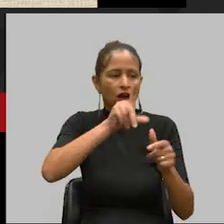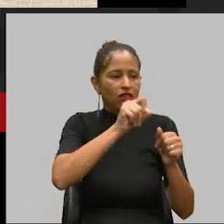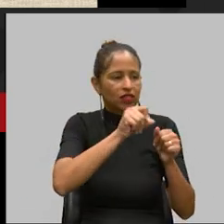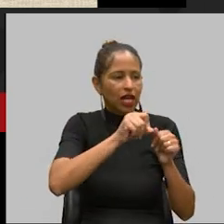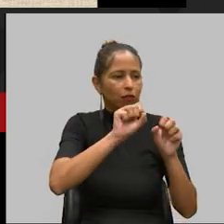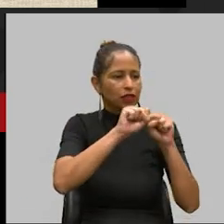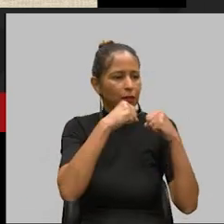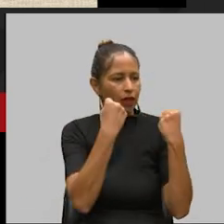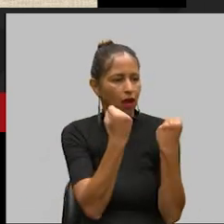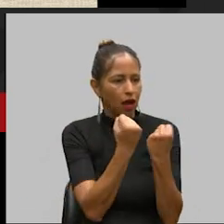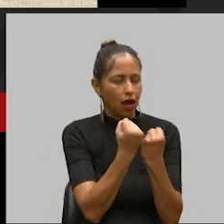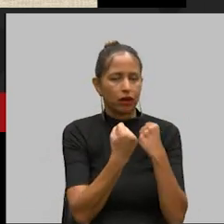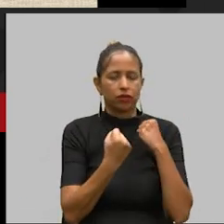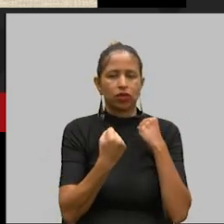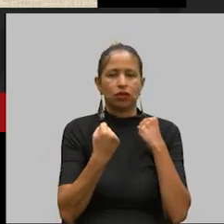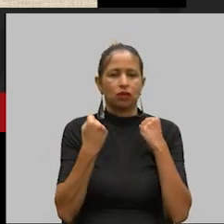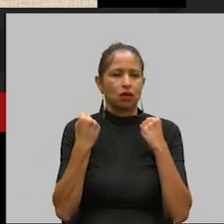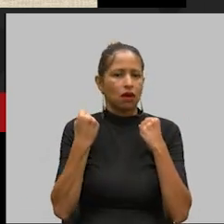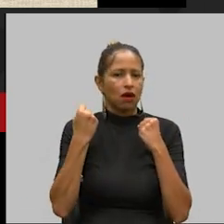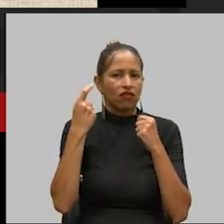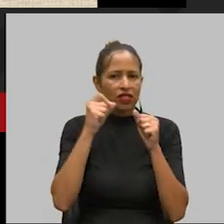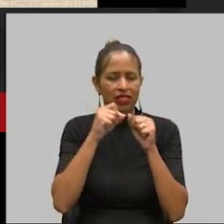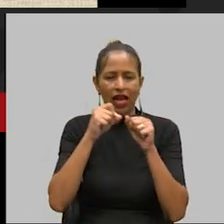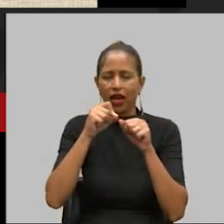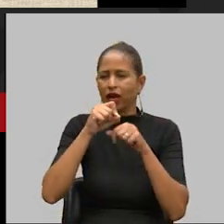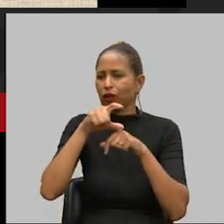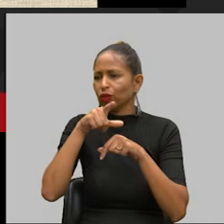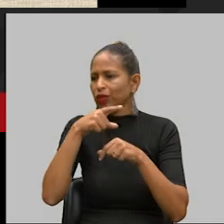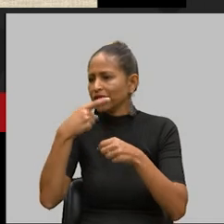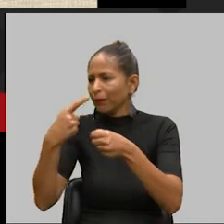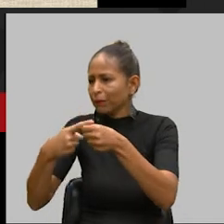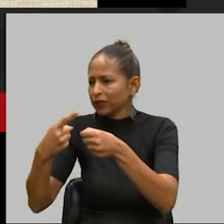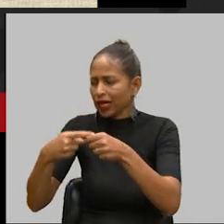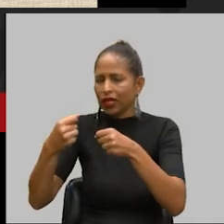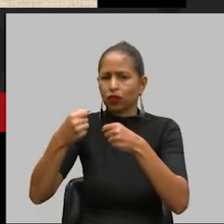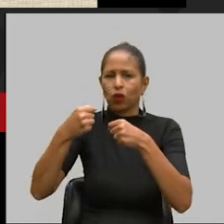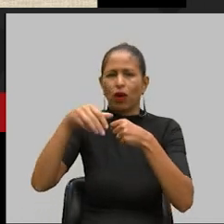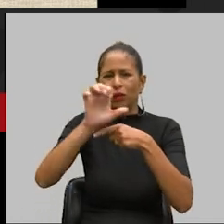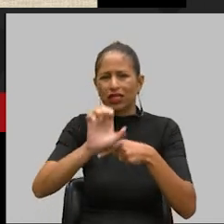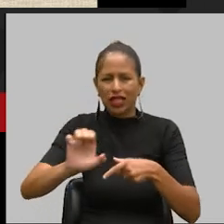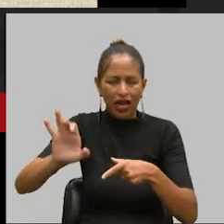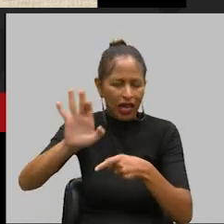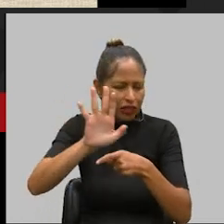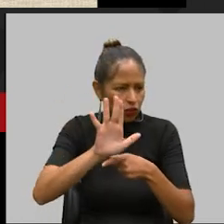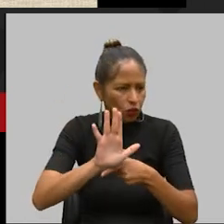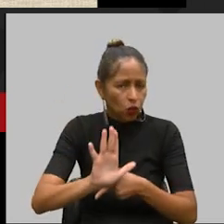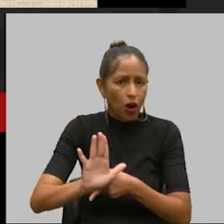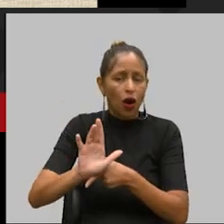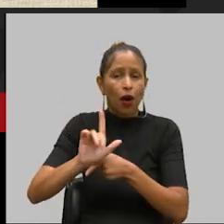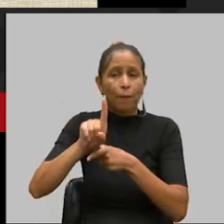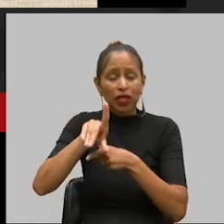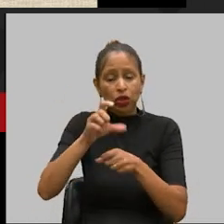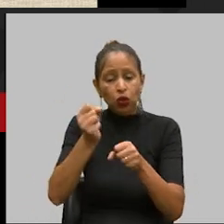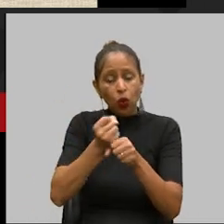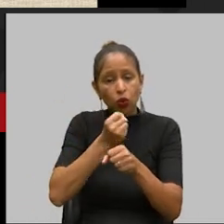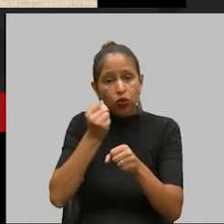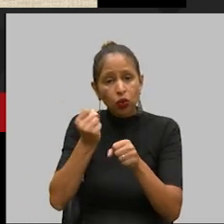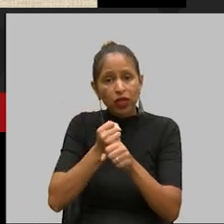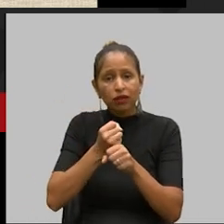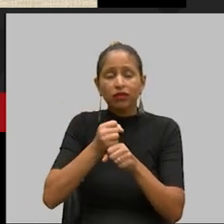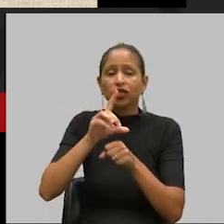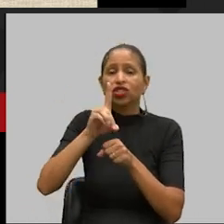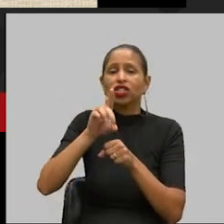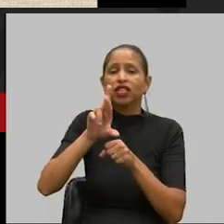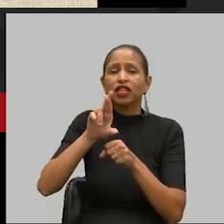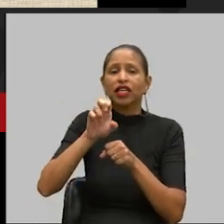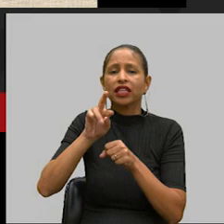conferências regionais conferências municipais conferências a Conferência estadual para construir as diretrizes Ela